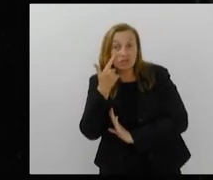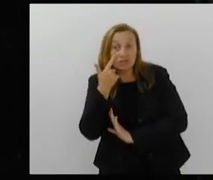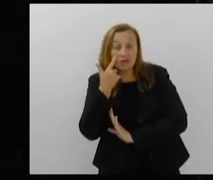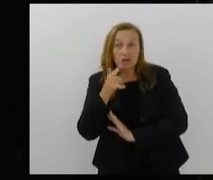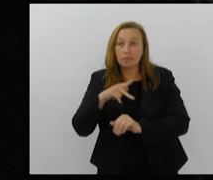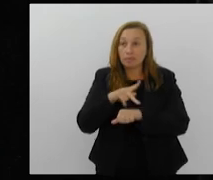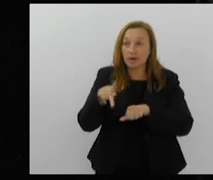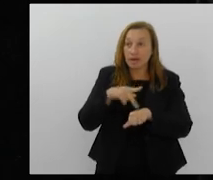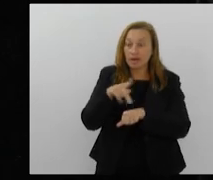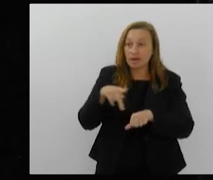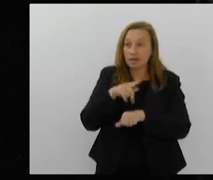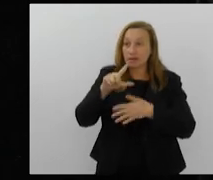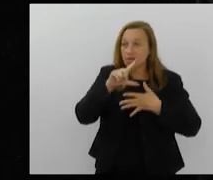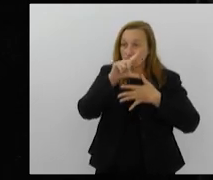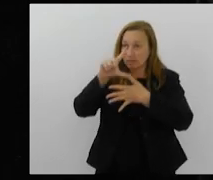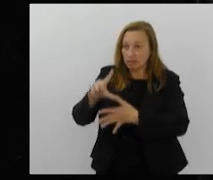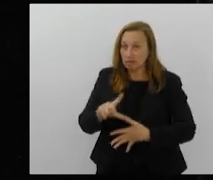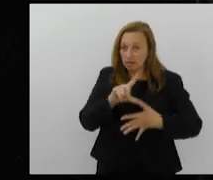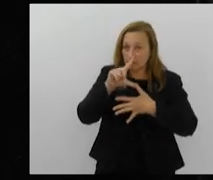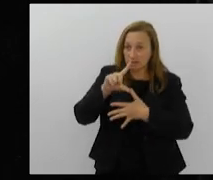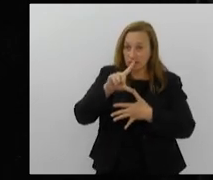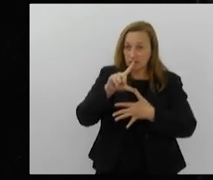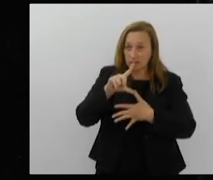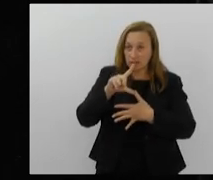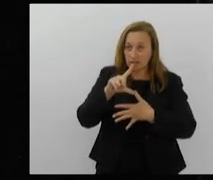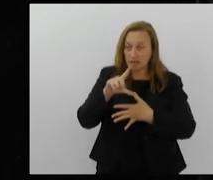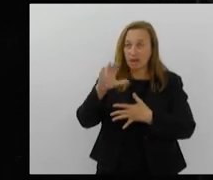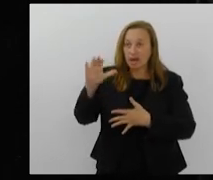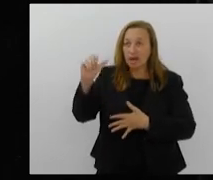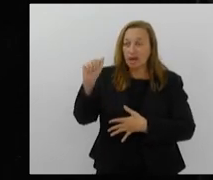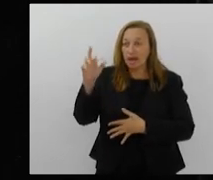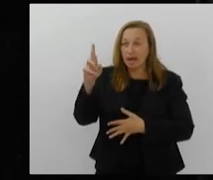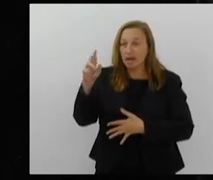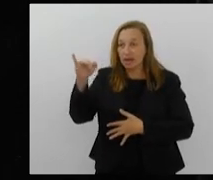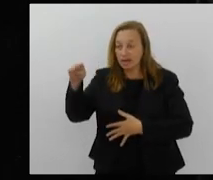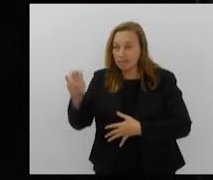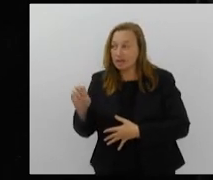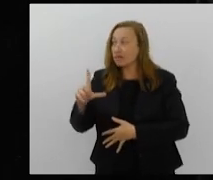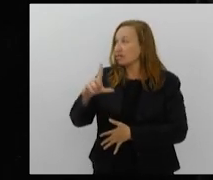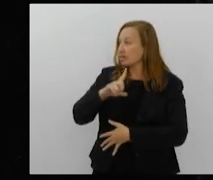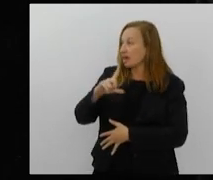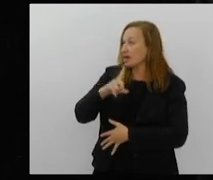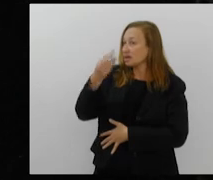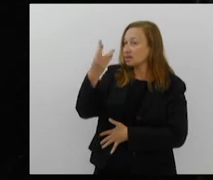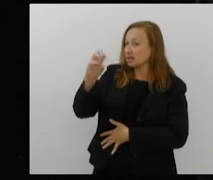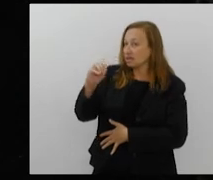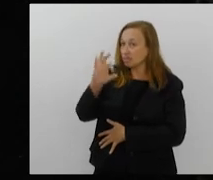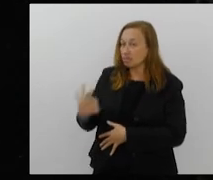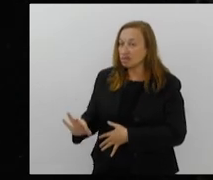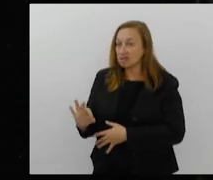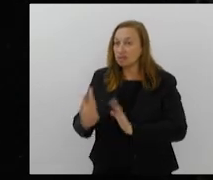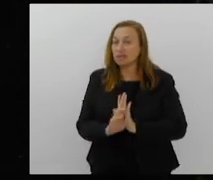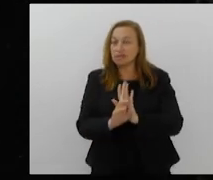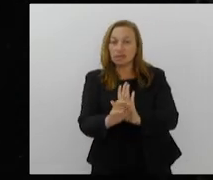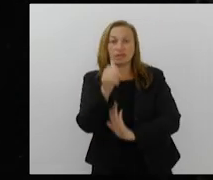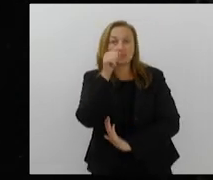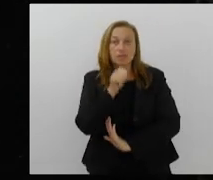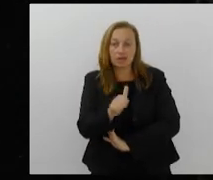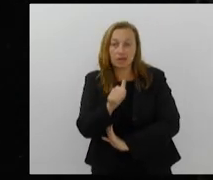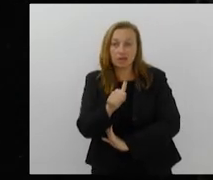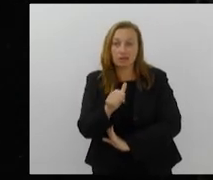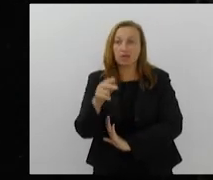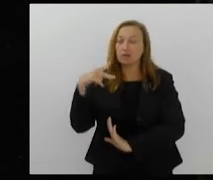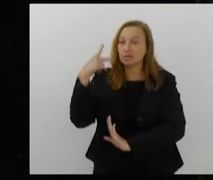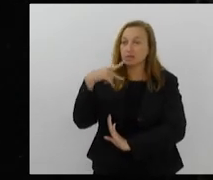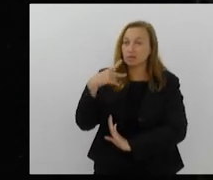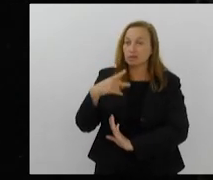da América da Latina e do Caribe, eles têm pelo menos 30% de representatividade de mulheres nos